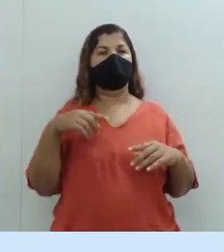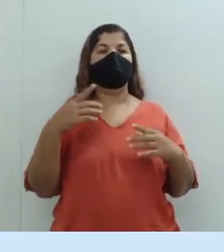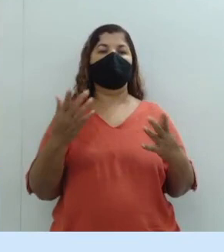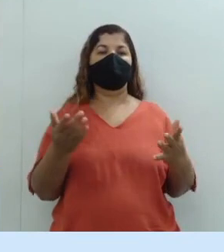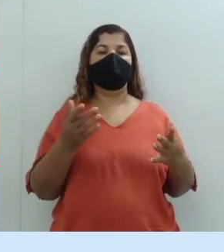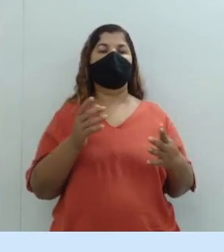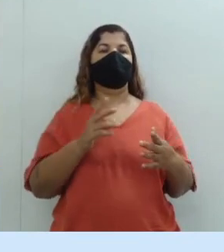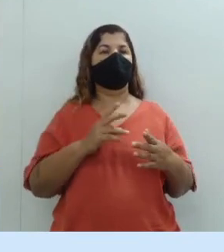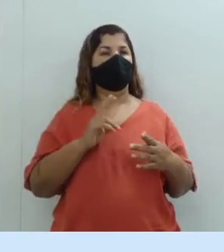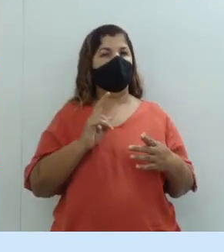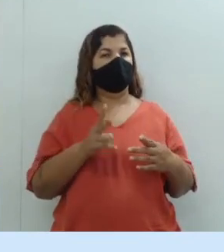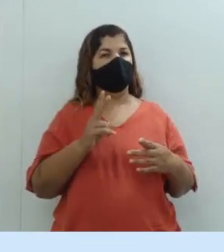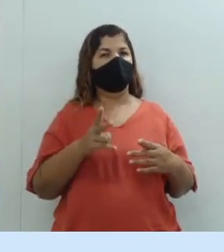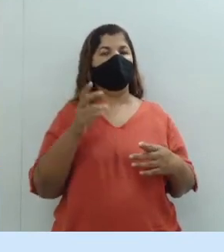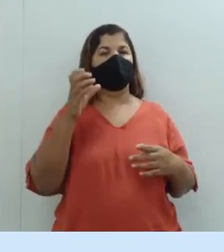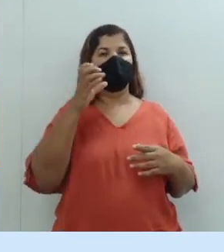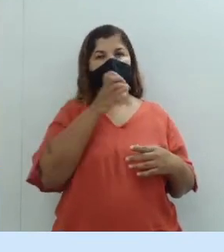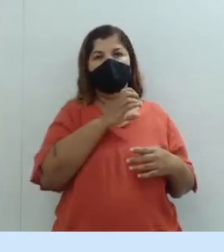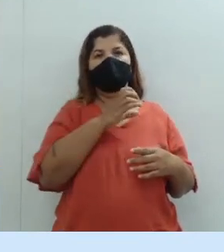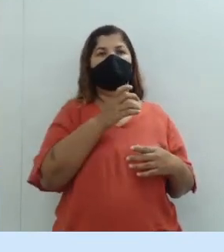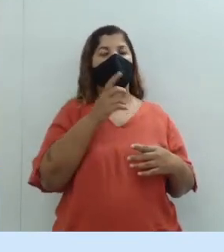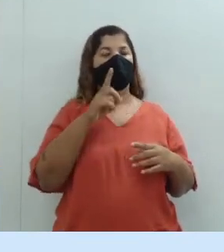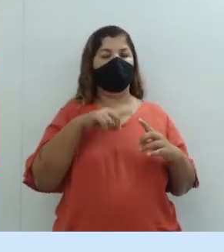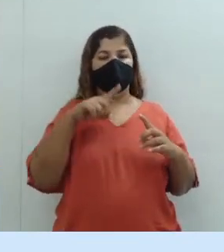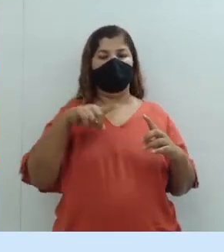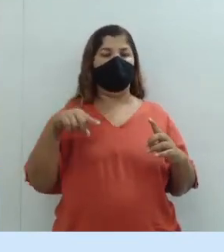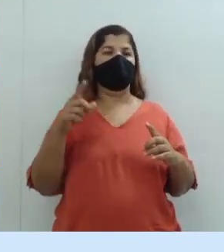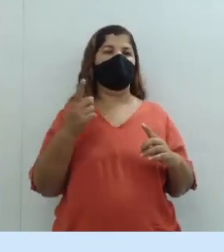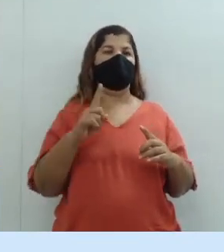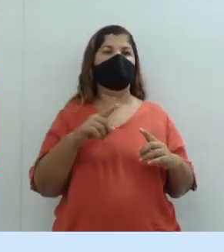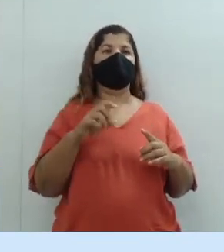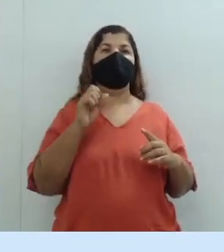fixa, então a resistividade não vai variar. Se a